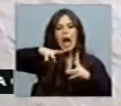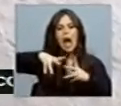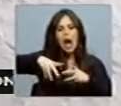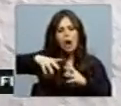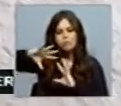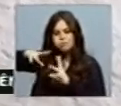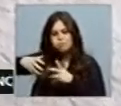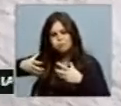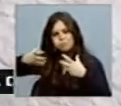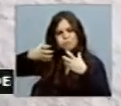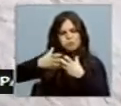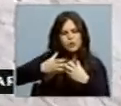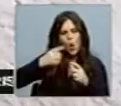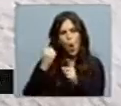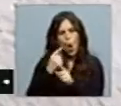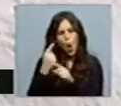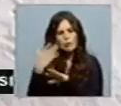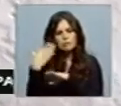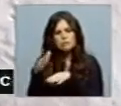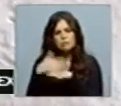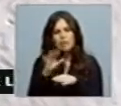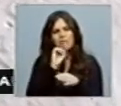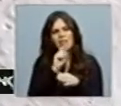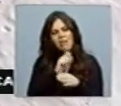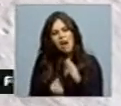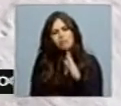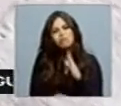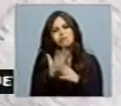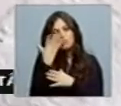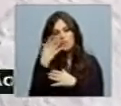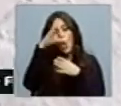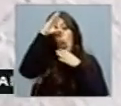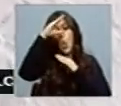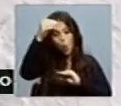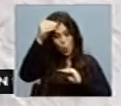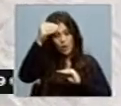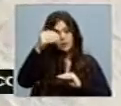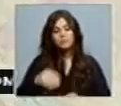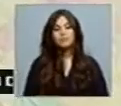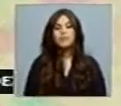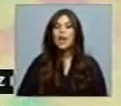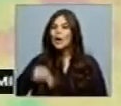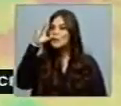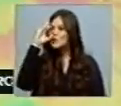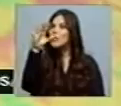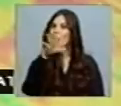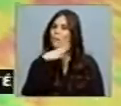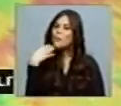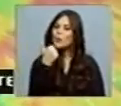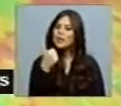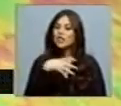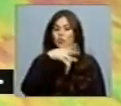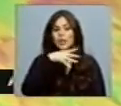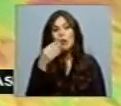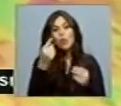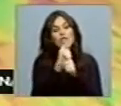dessa colisão terá formado precisamente a nossa Lua. É uma teoria bonita, explica muita coisa, não explica tudo.